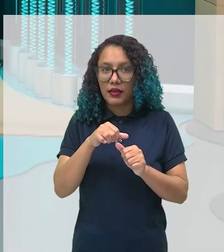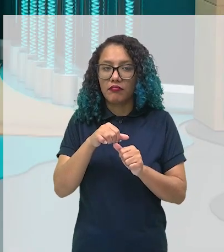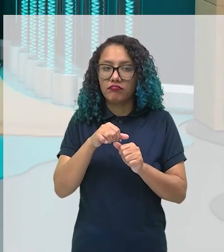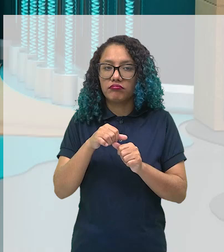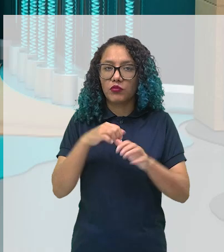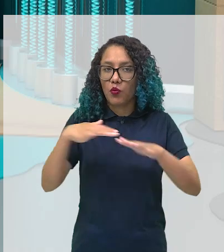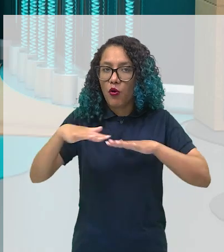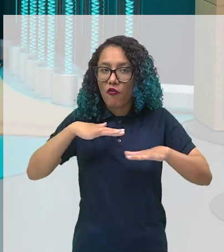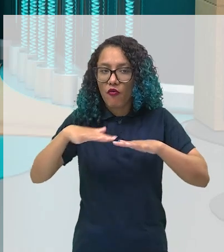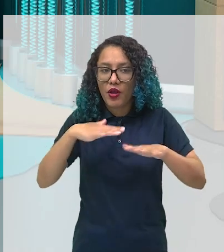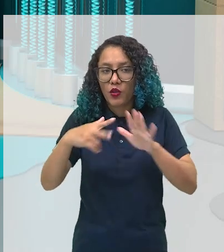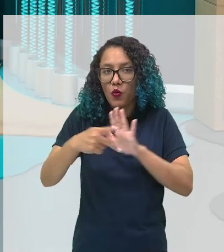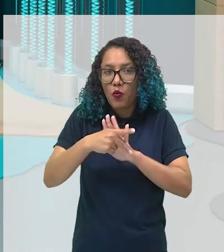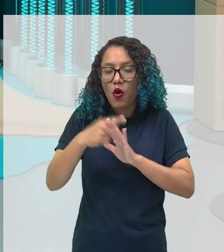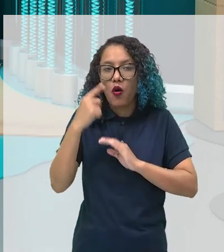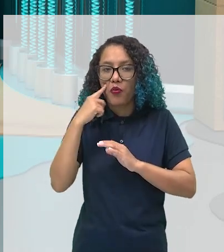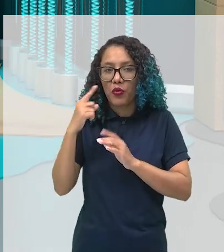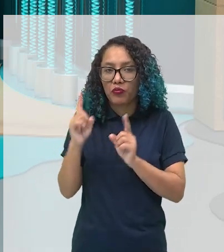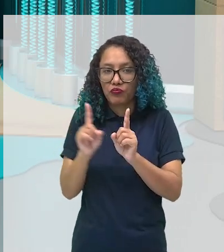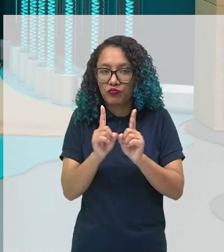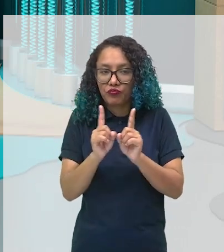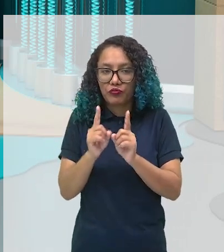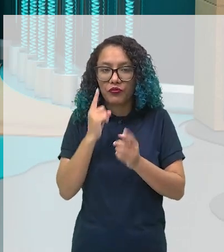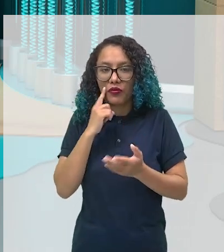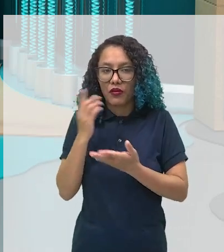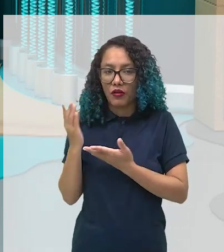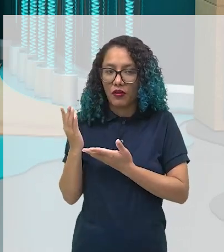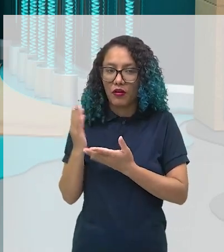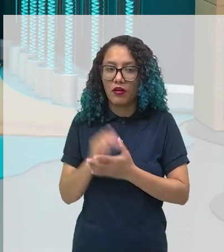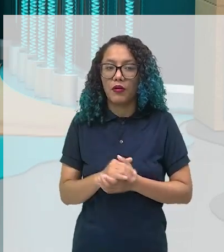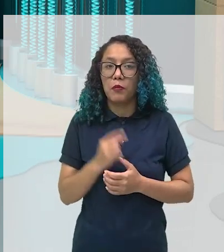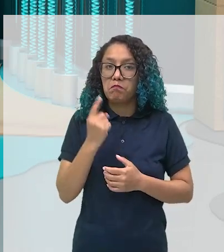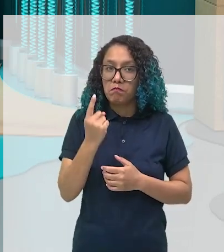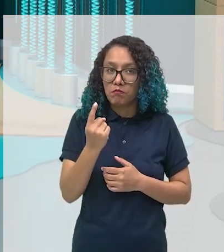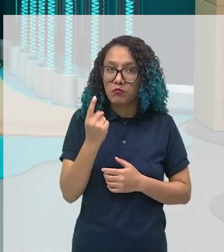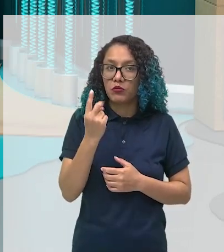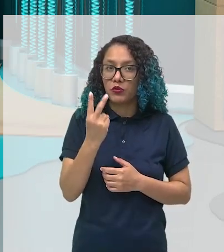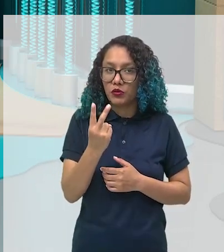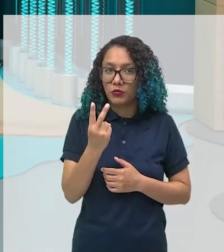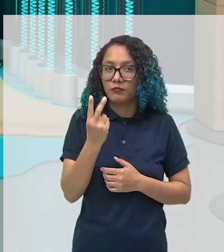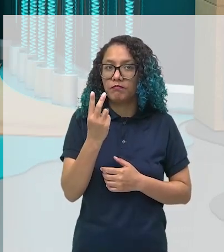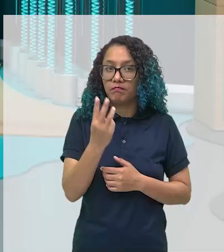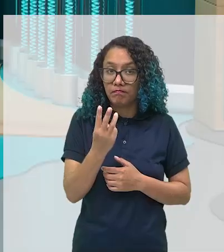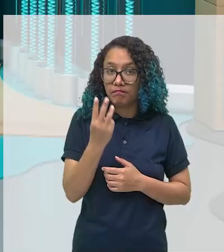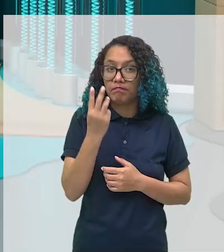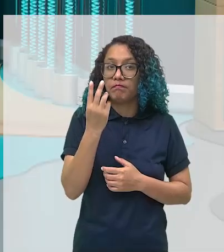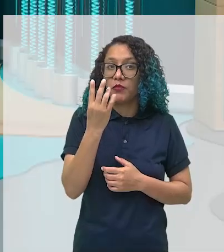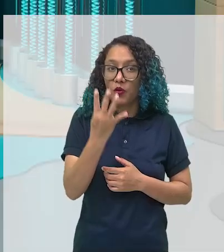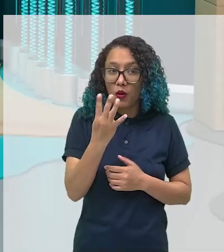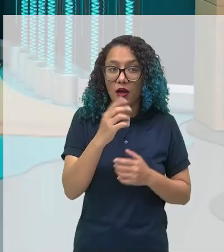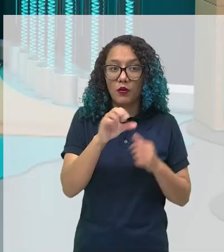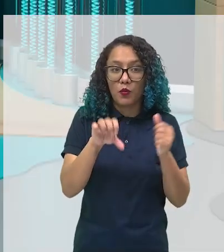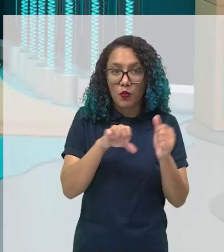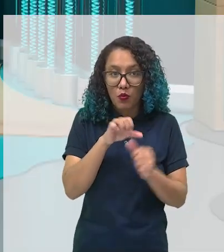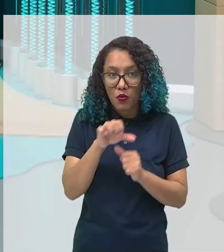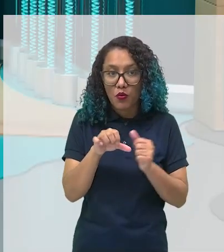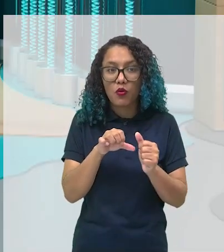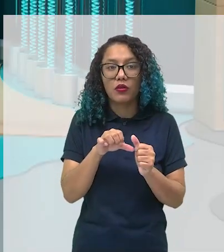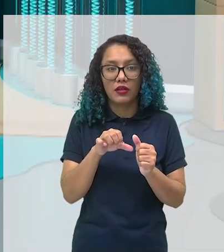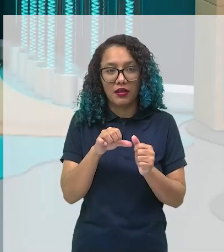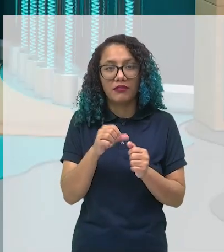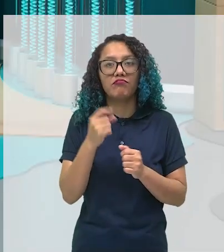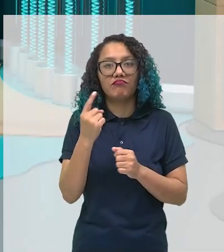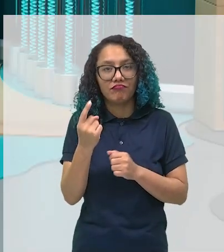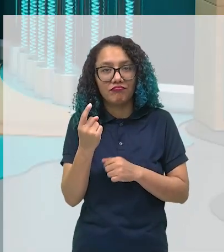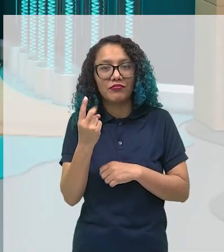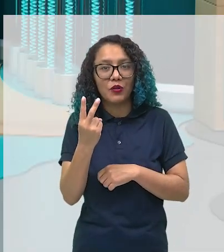dançarinos, né? Você percebe, ó, 1, 2, 3, 4. 1, 2, 3, 4. E aí sempre